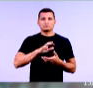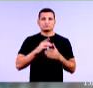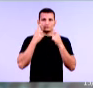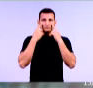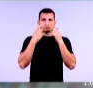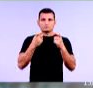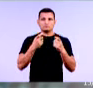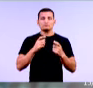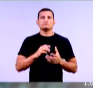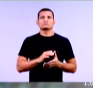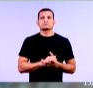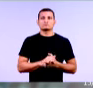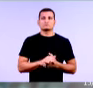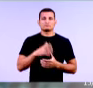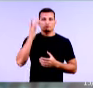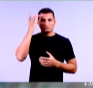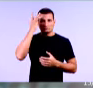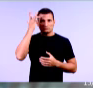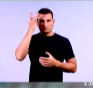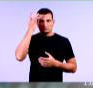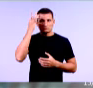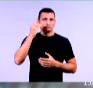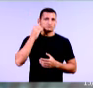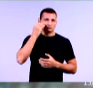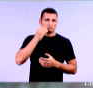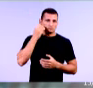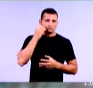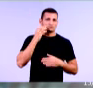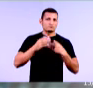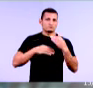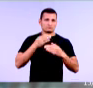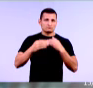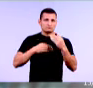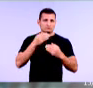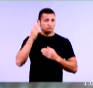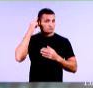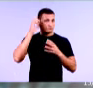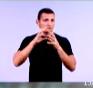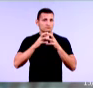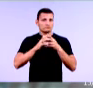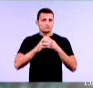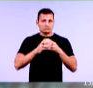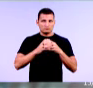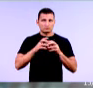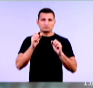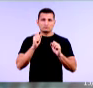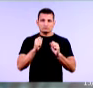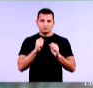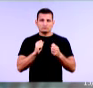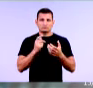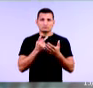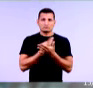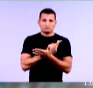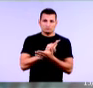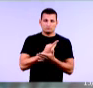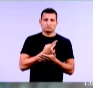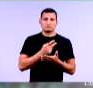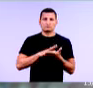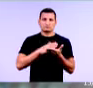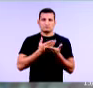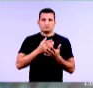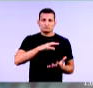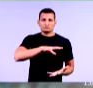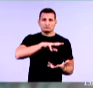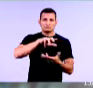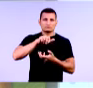olha. A maturidade e a experiência do processo cognitivo do nosso cérebro pode ser crucial para a interpretação do mundo